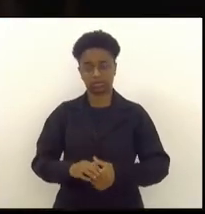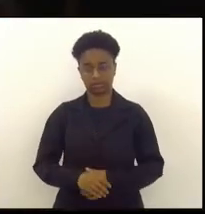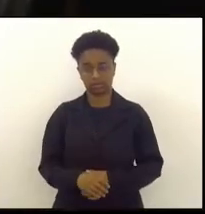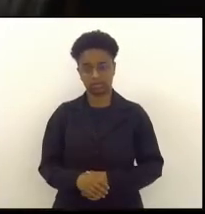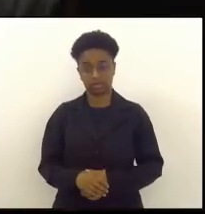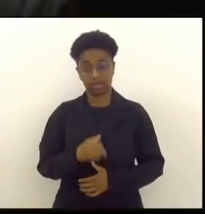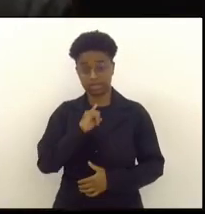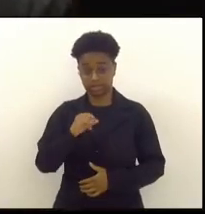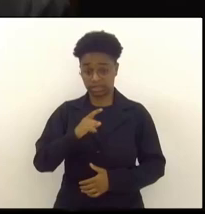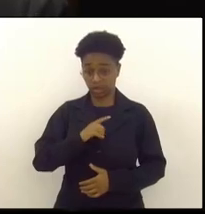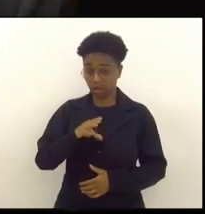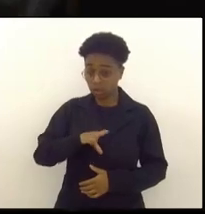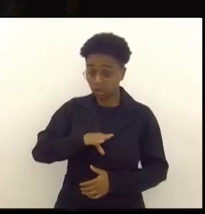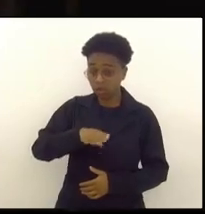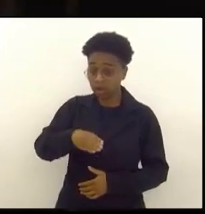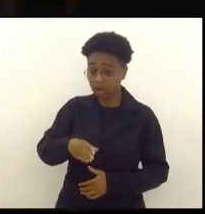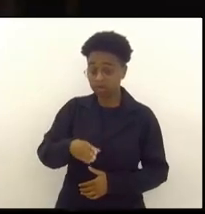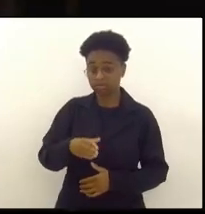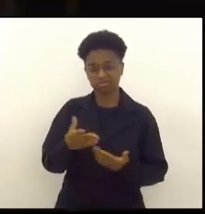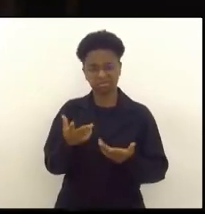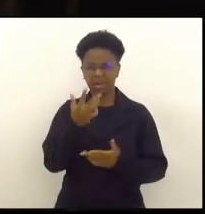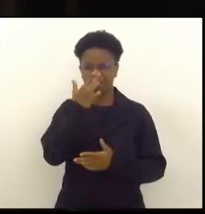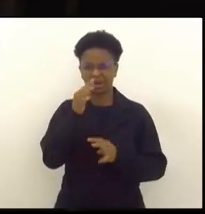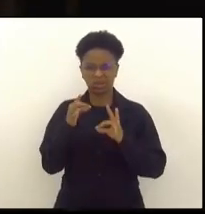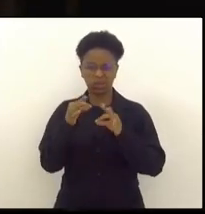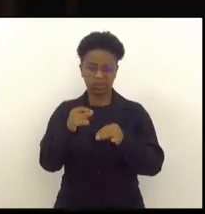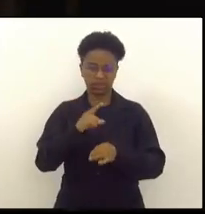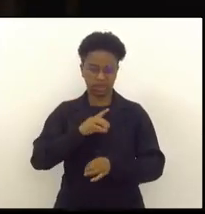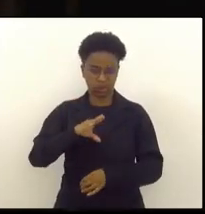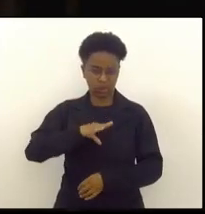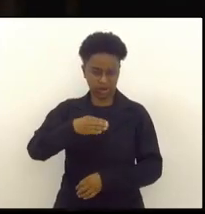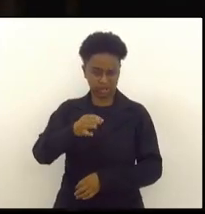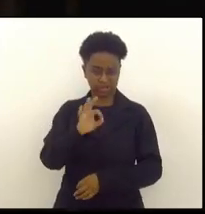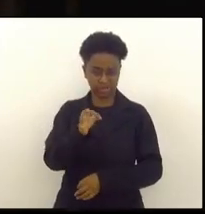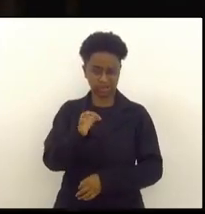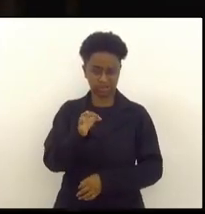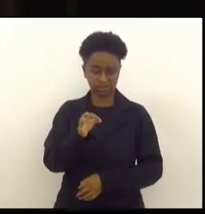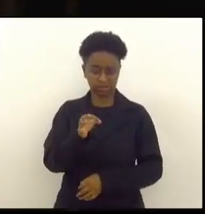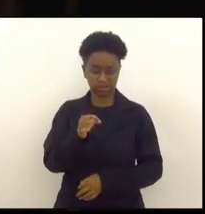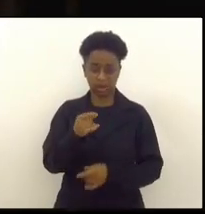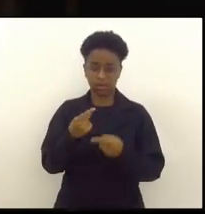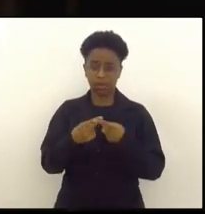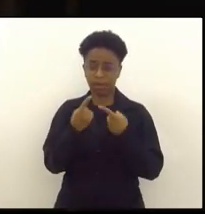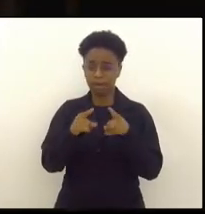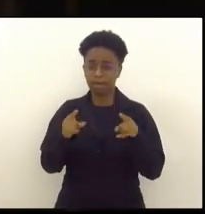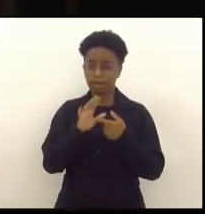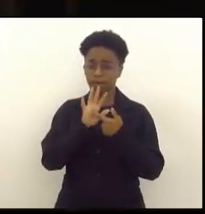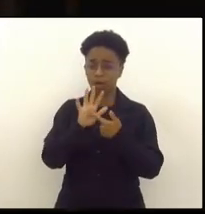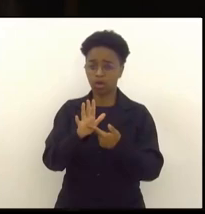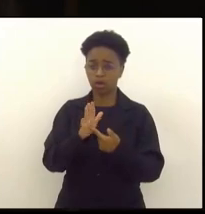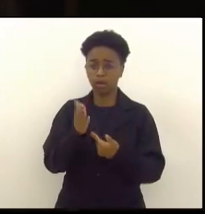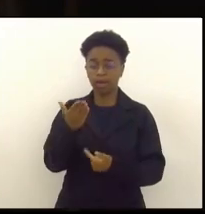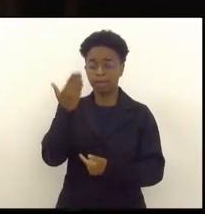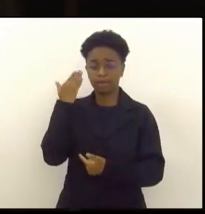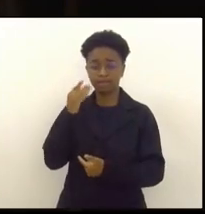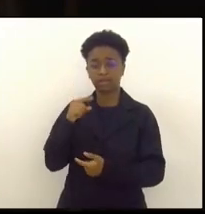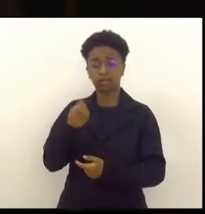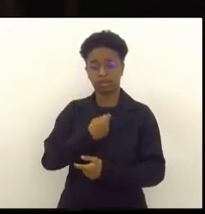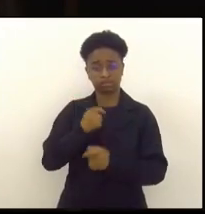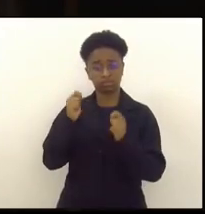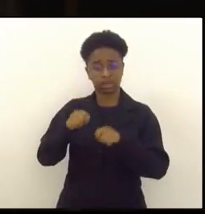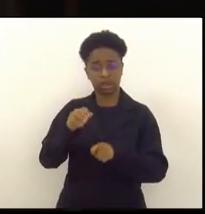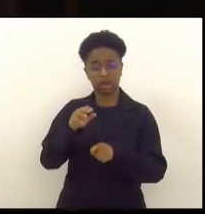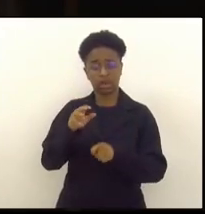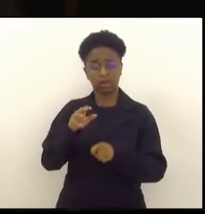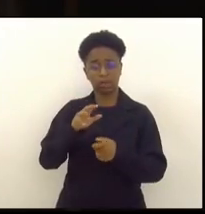Quem tem coragem, parece que todo mundo tem. O Renato Russo fala, né? Até bem pouco tempo atrás poderíamos mudar o mundo. Quem roubou sua coragem,